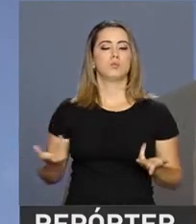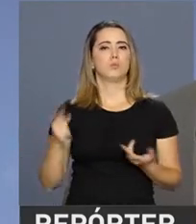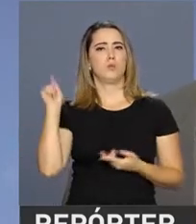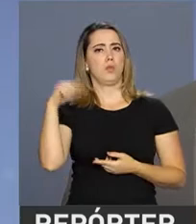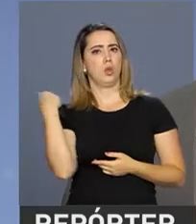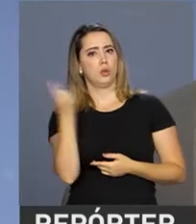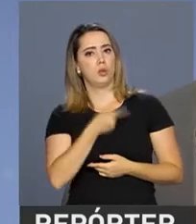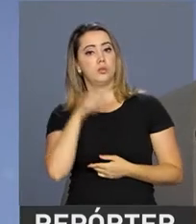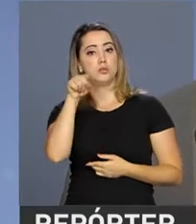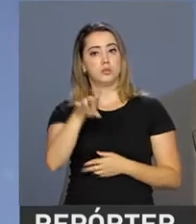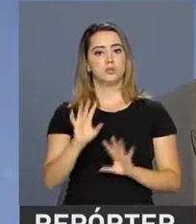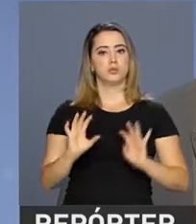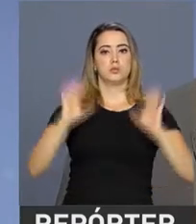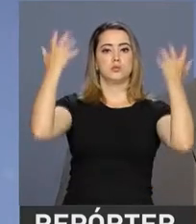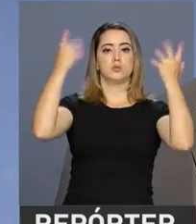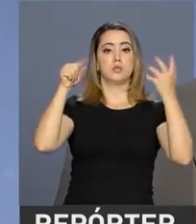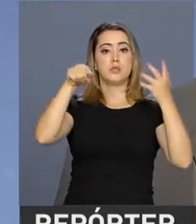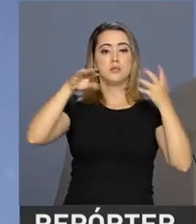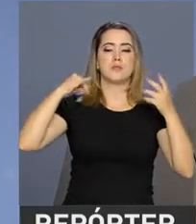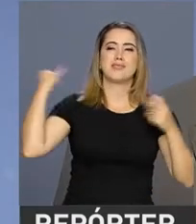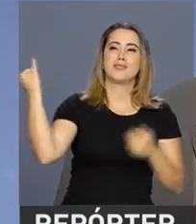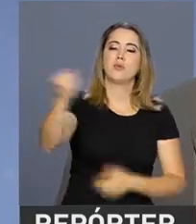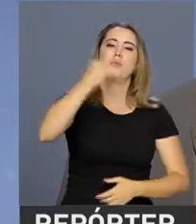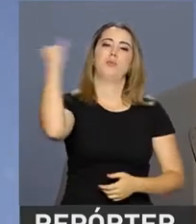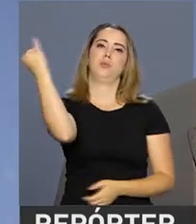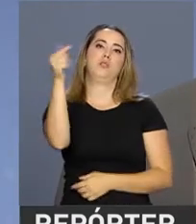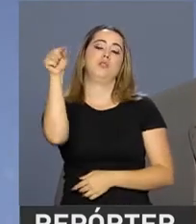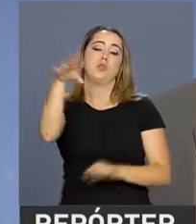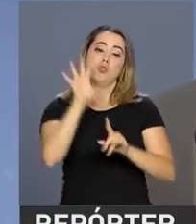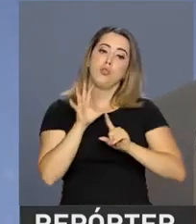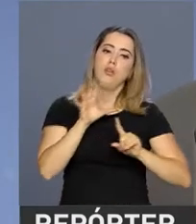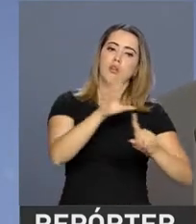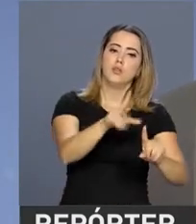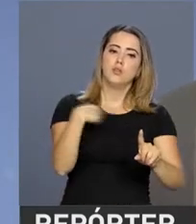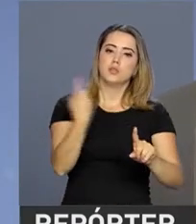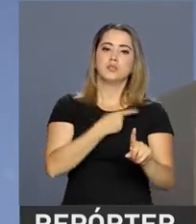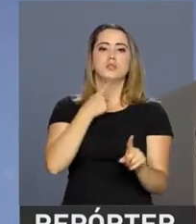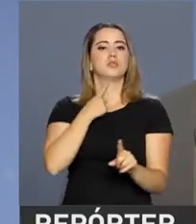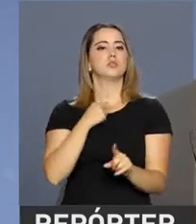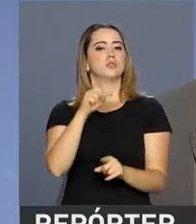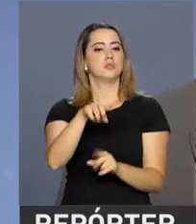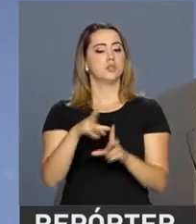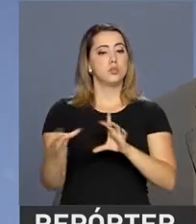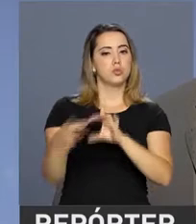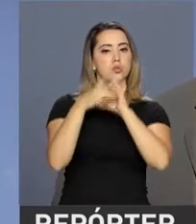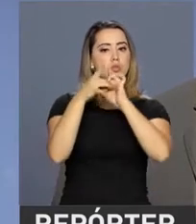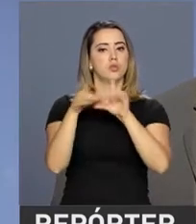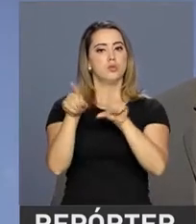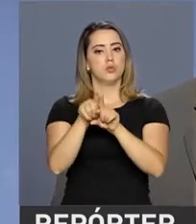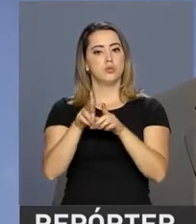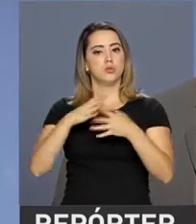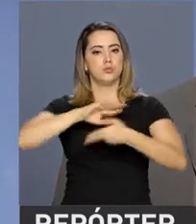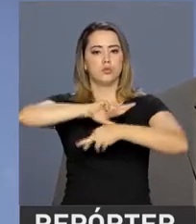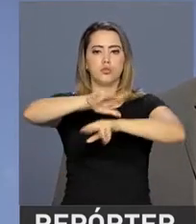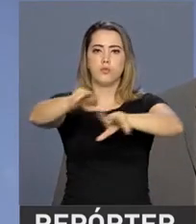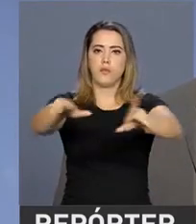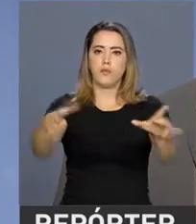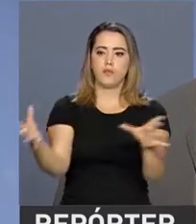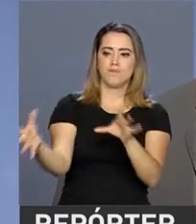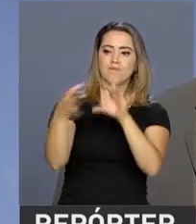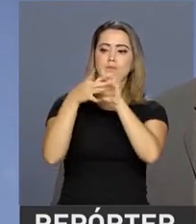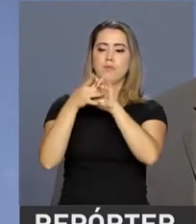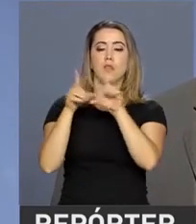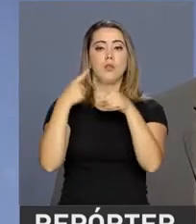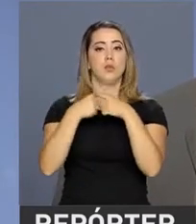para nós, esse é um evento importantíssimo e que reflete também o nosso interesse em fortalecer o multilateralismo, já que